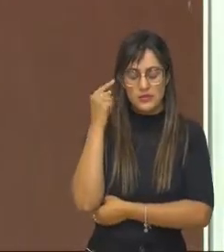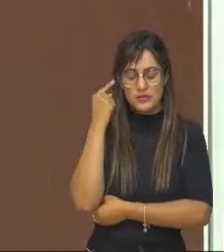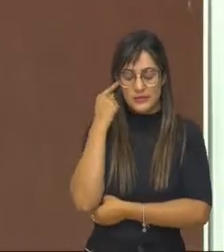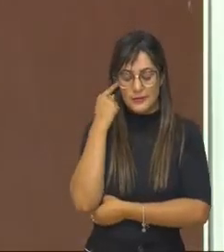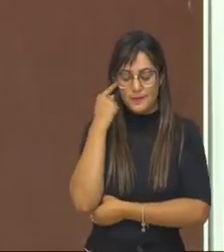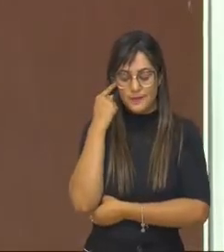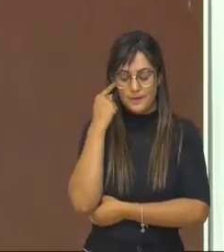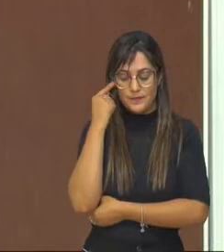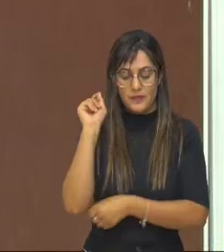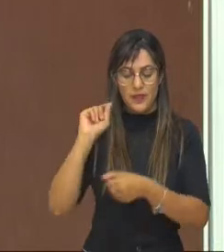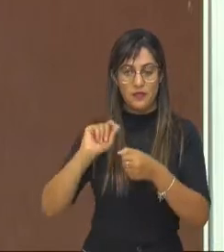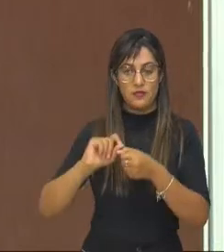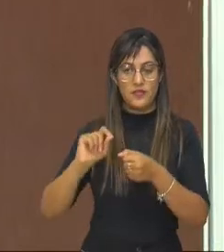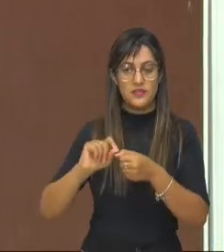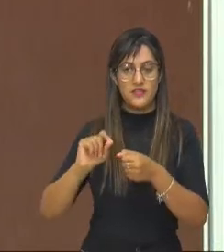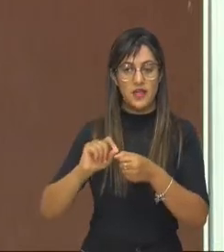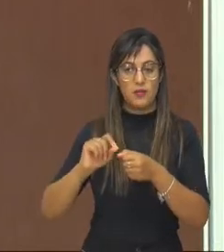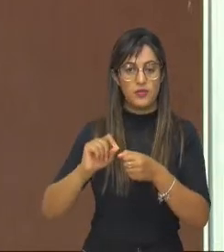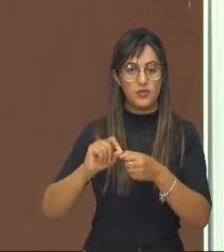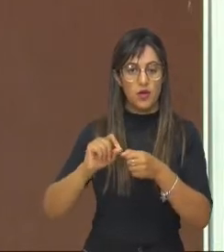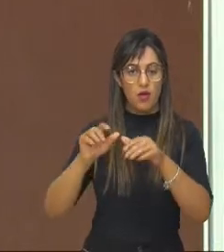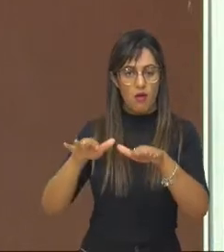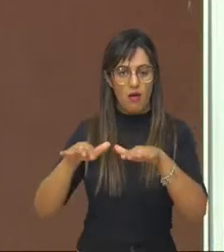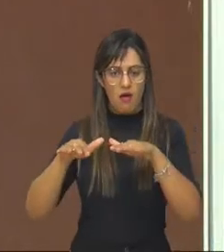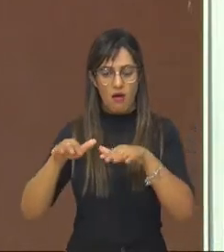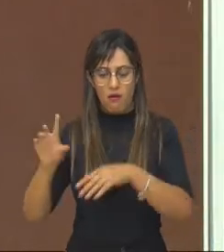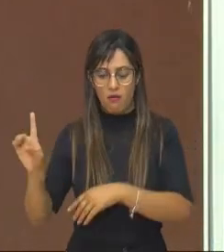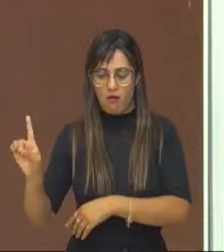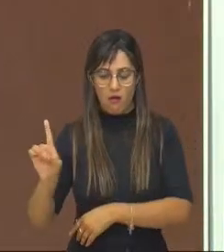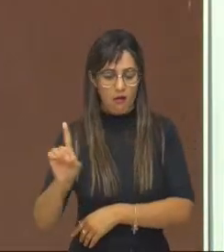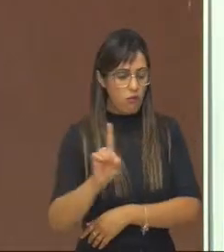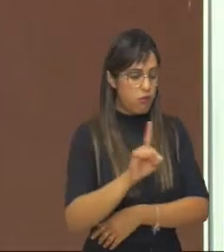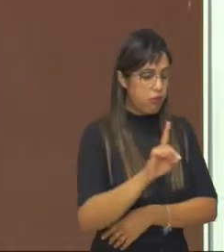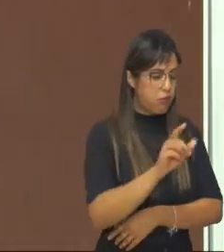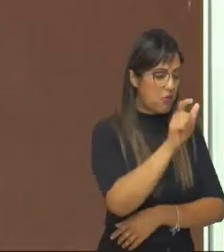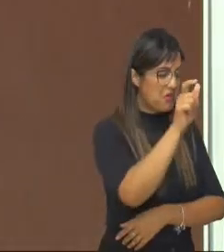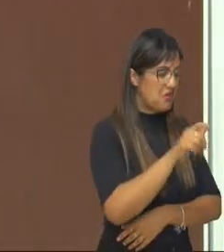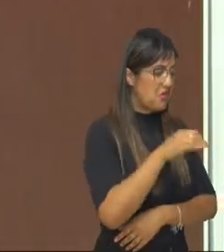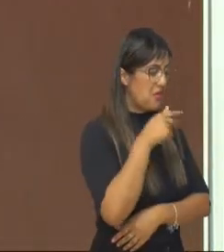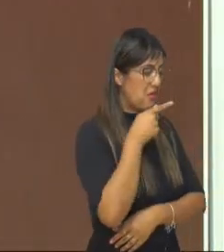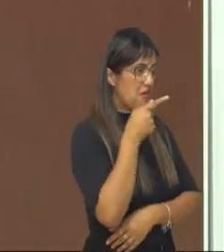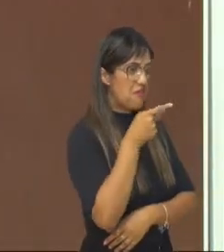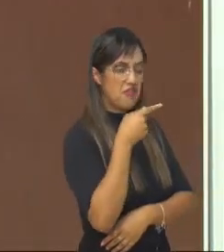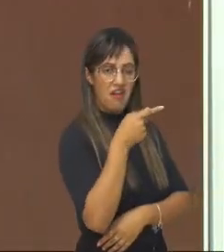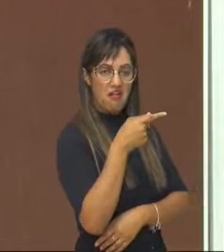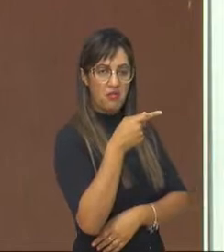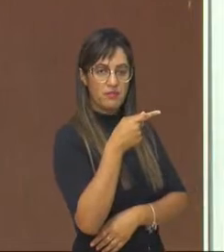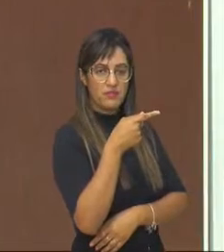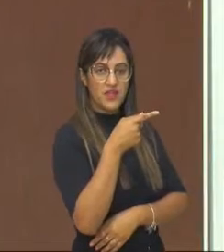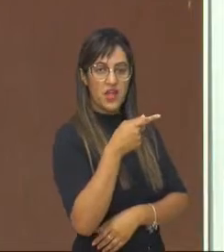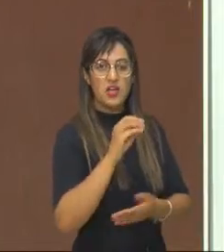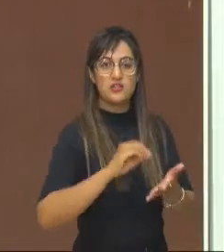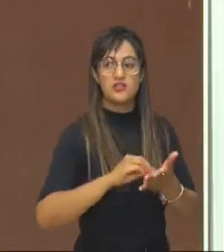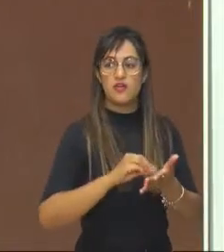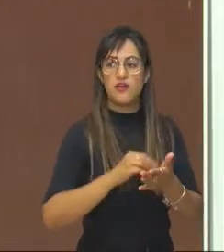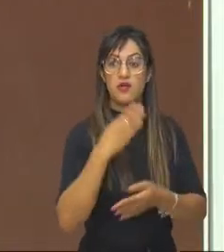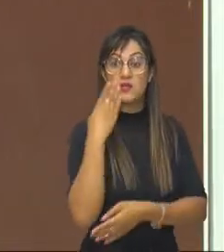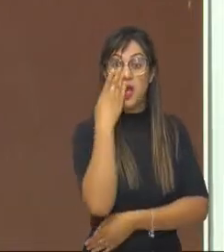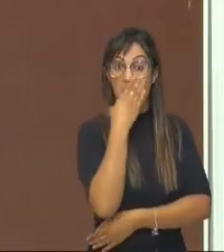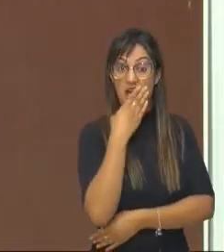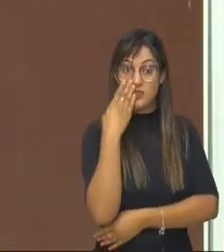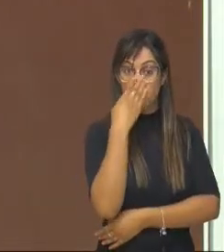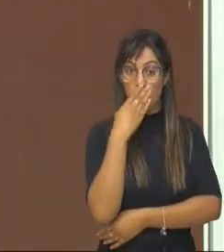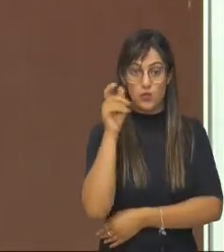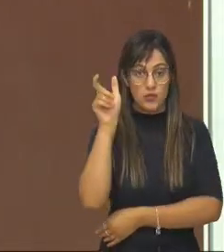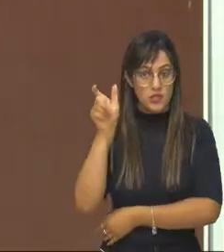fizemos um ato, e quando eu passei, alguém falou assim: só falta as prostitutas agora. Então, eu queria agradecer ao